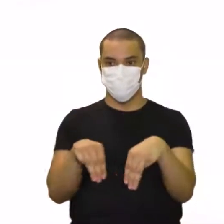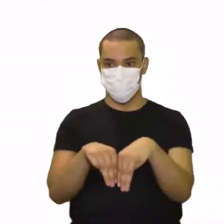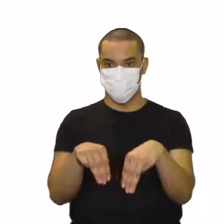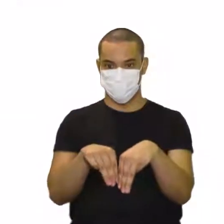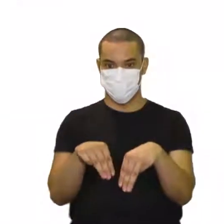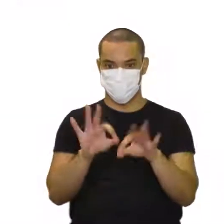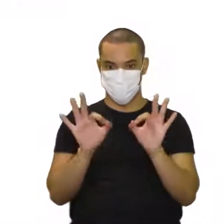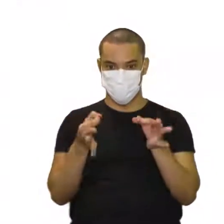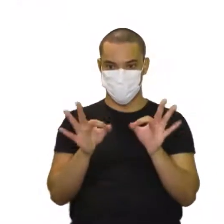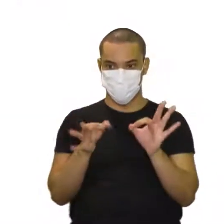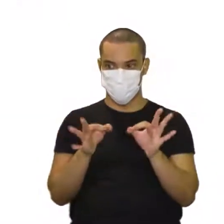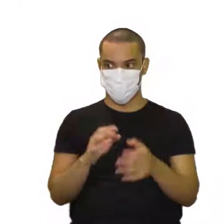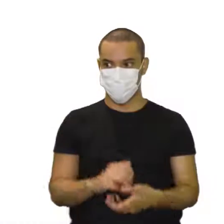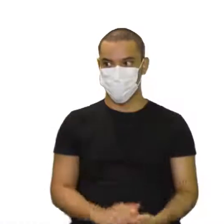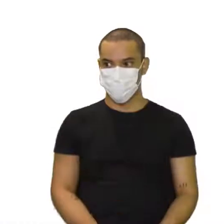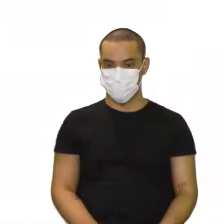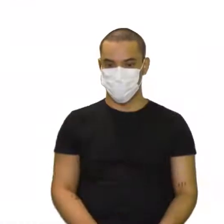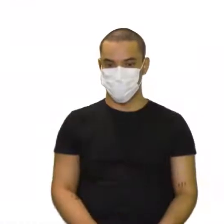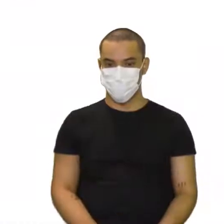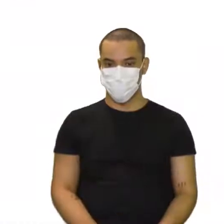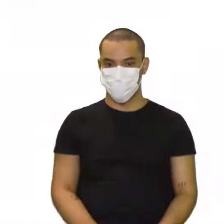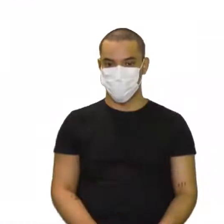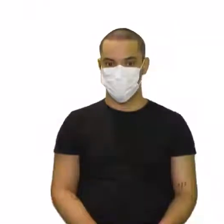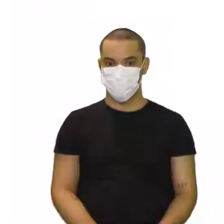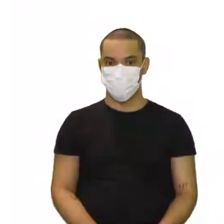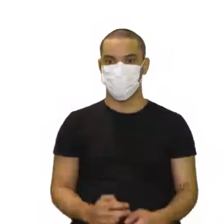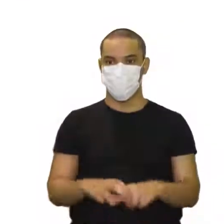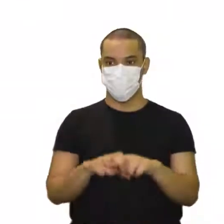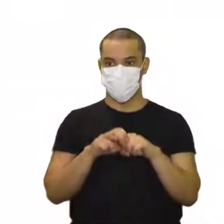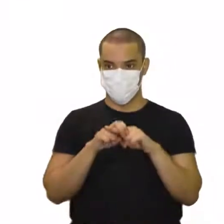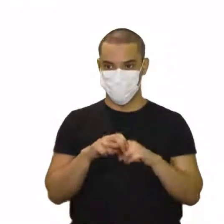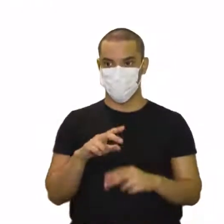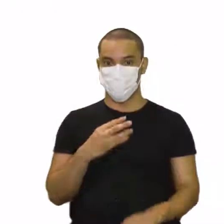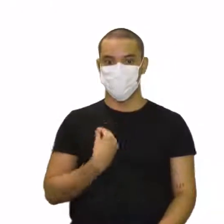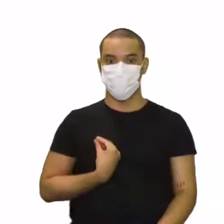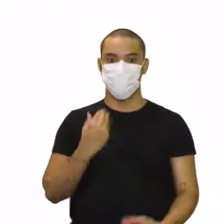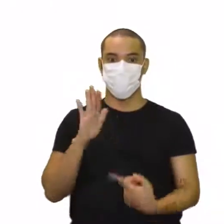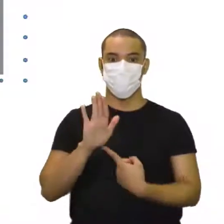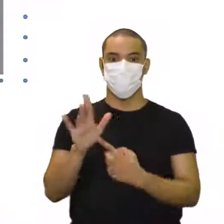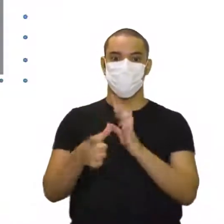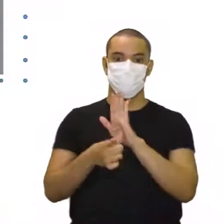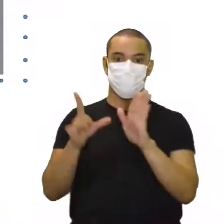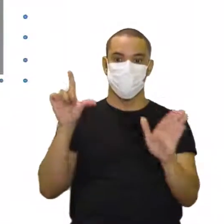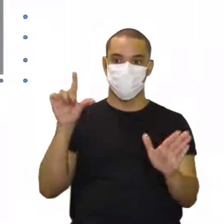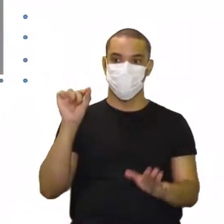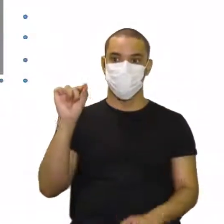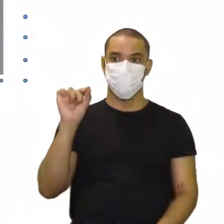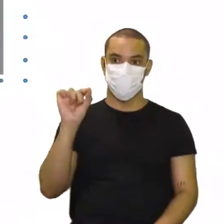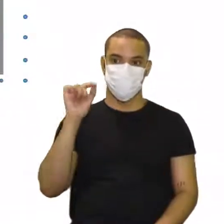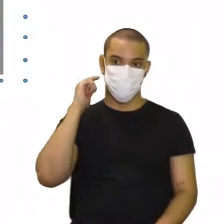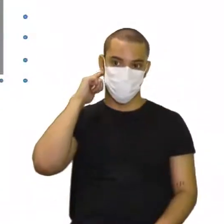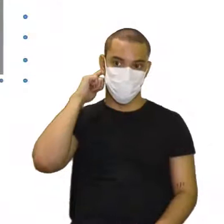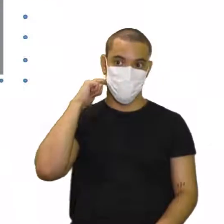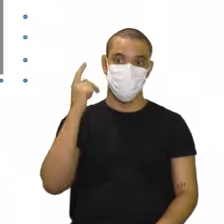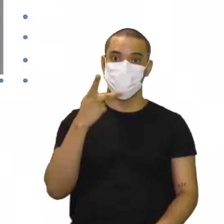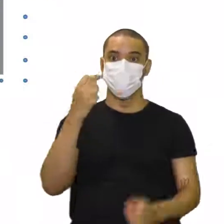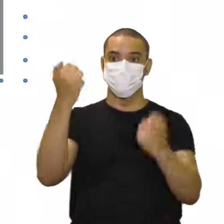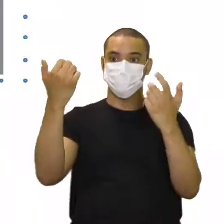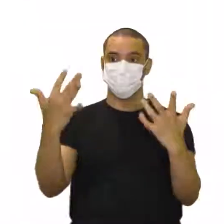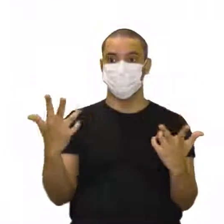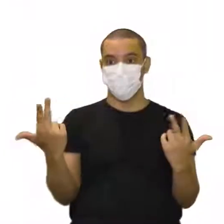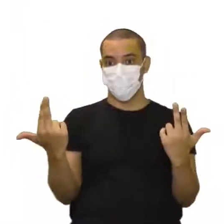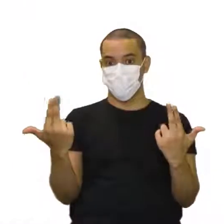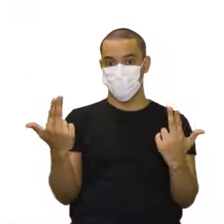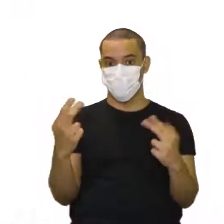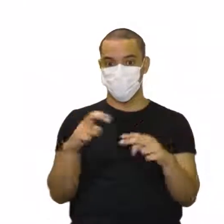magnética, certo? Então, eu estou fazendo o quê? Anteriormente, olha aqui, está dizendo que é igual. Se é